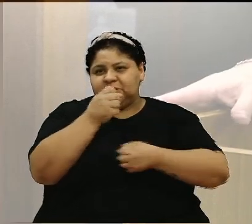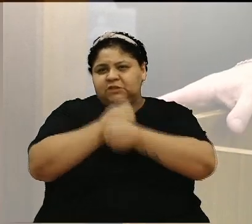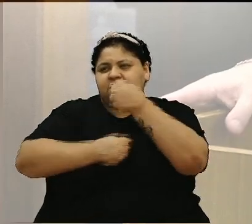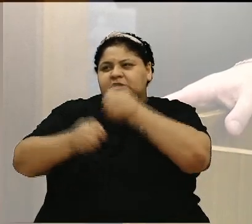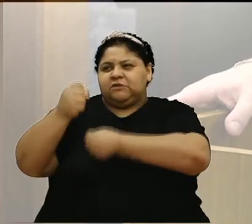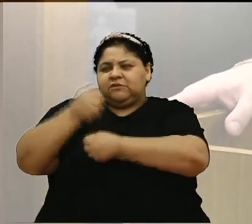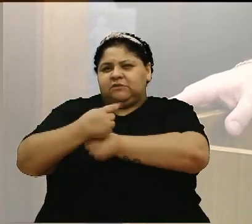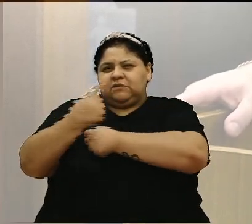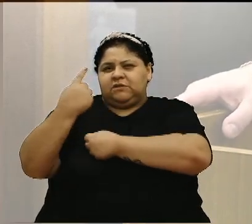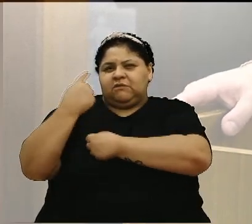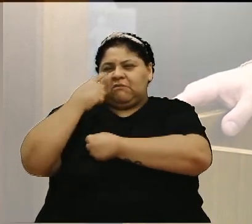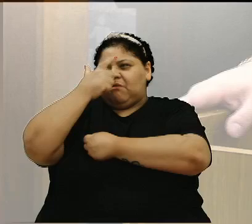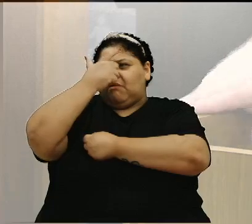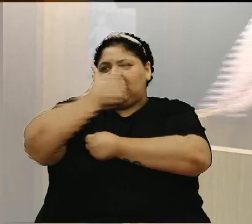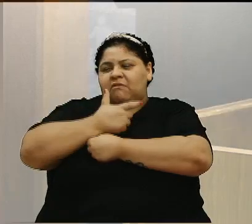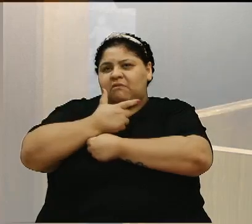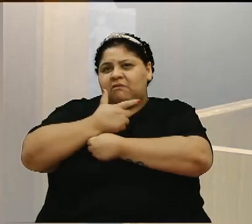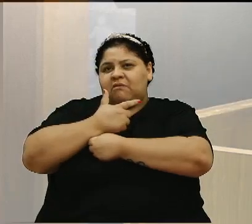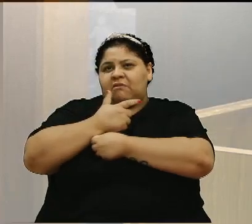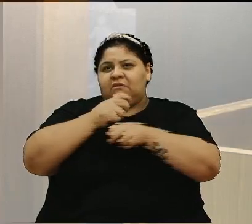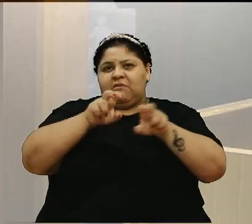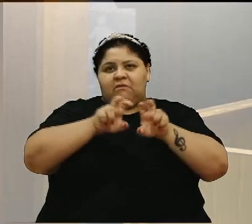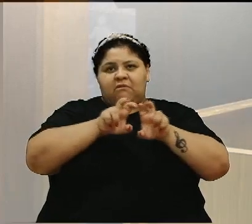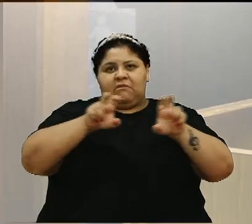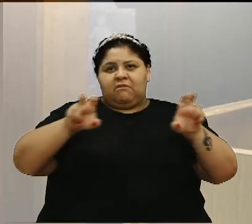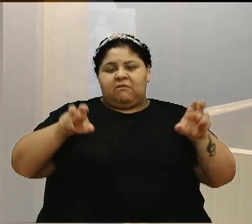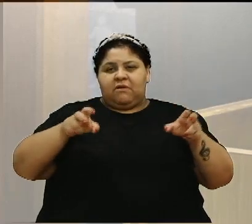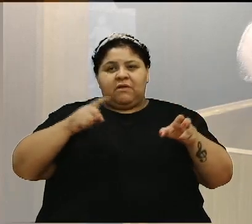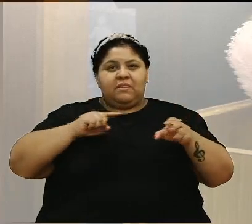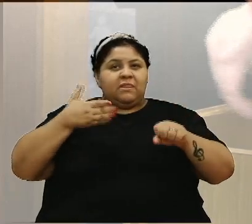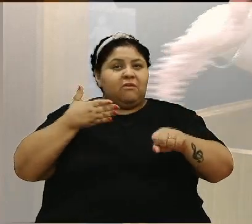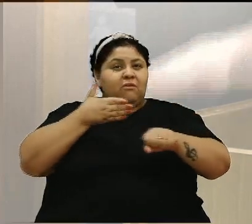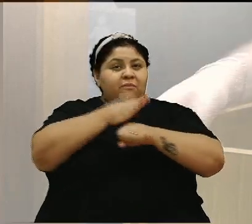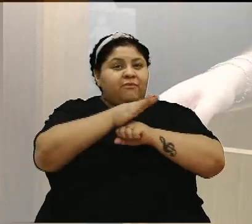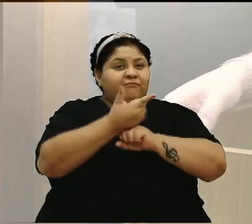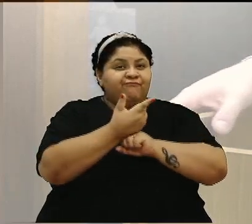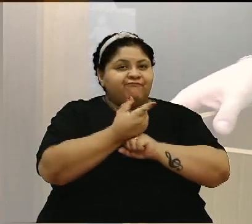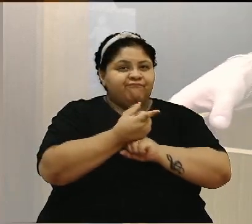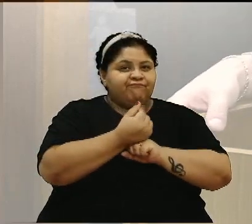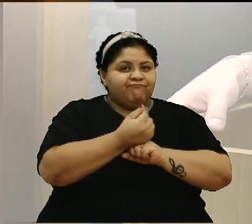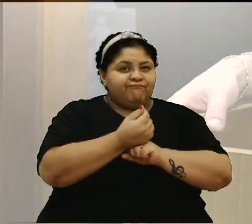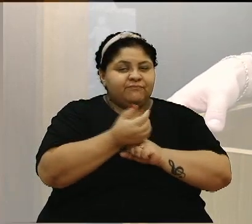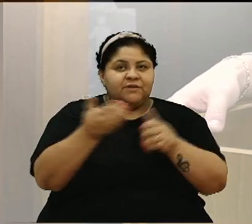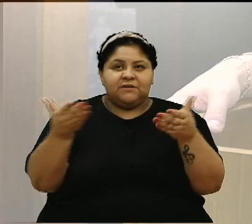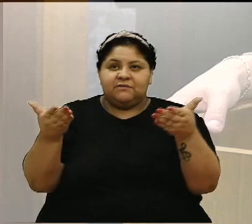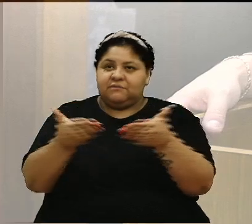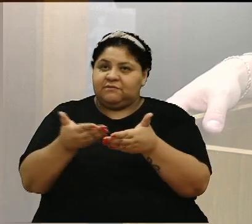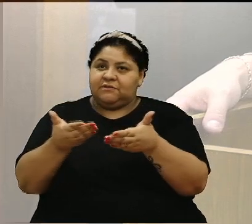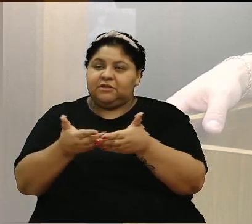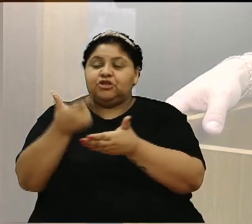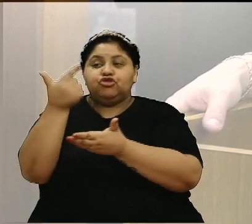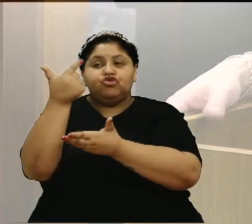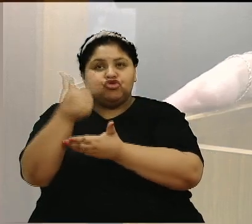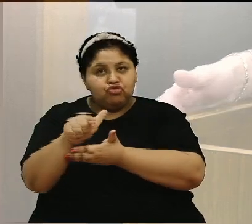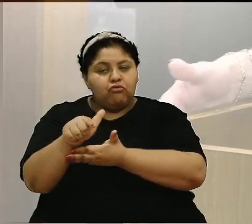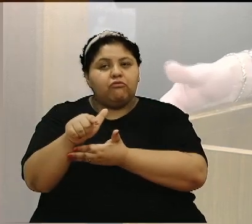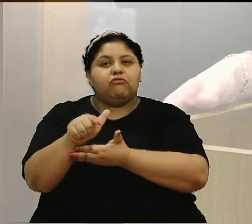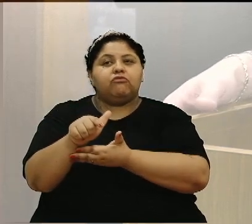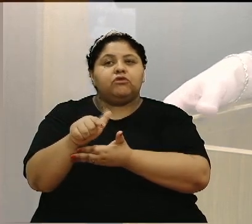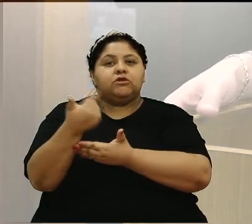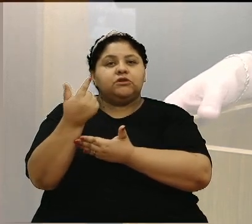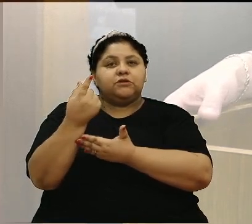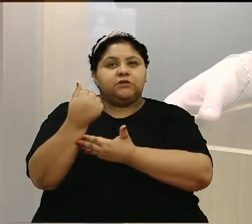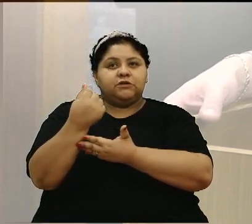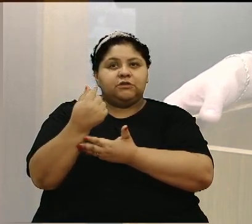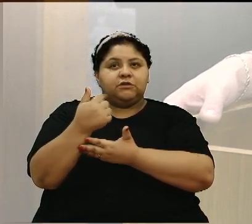eu não me engano, infelizmente a bancada gaúcha não aportou o valor, e esse ano eles estão tentando novamente esse valor